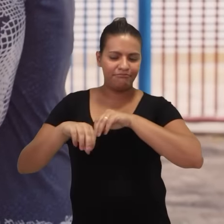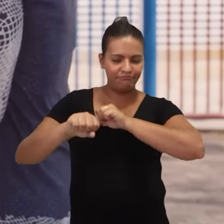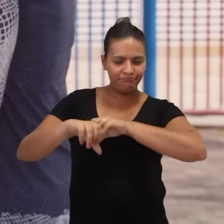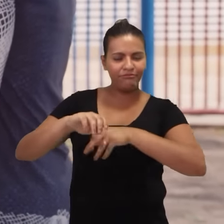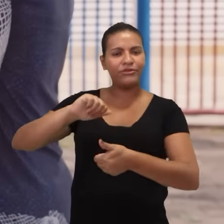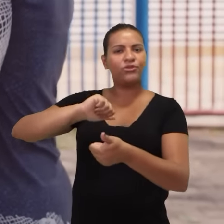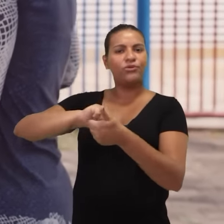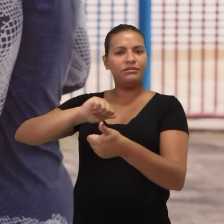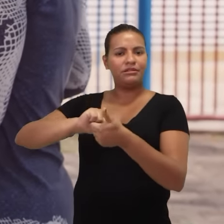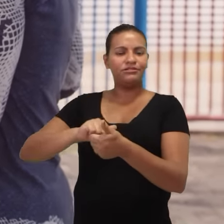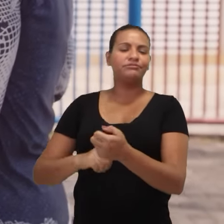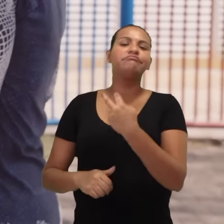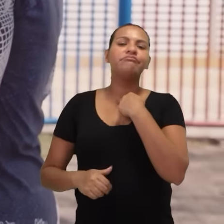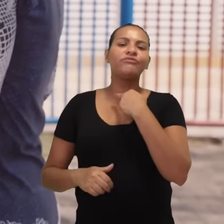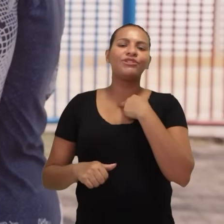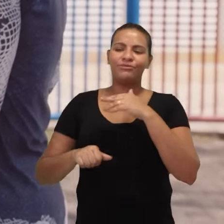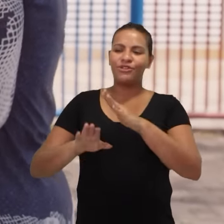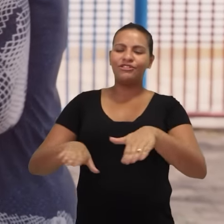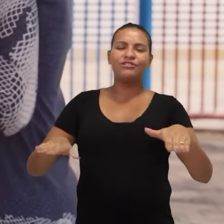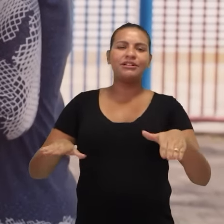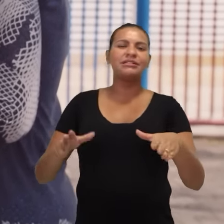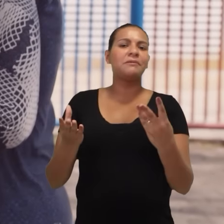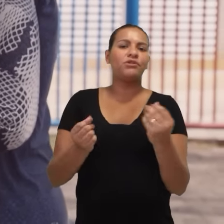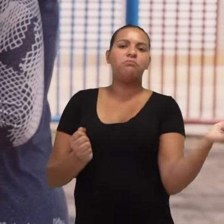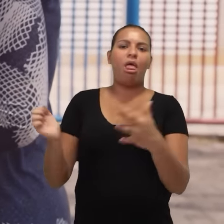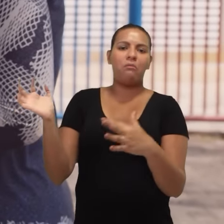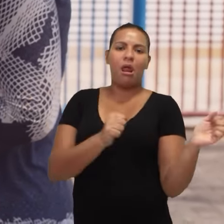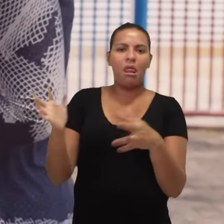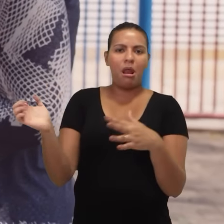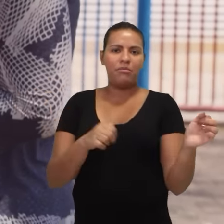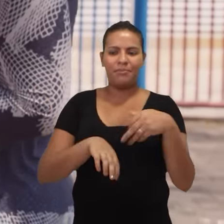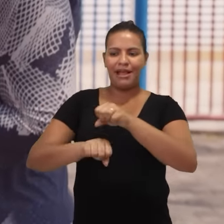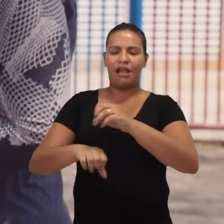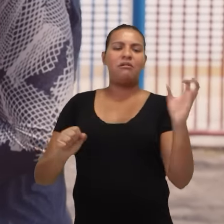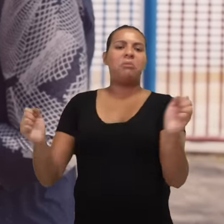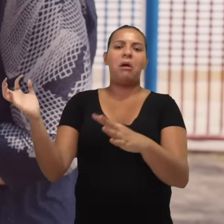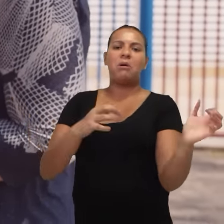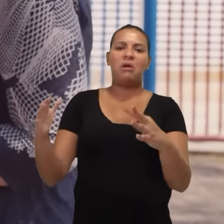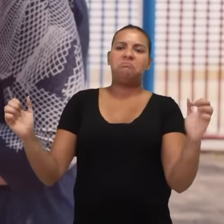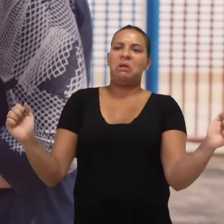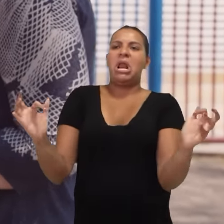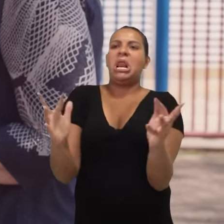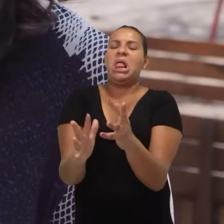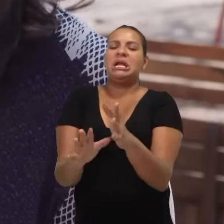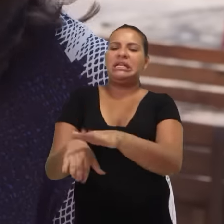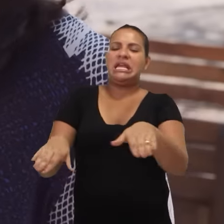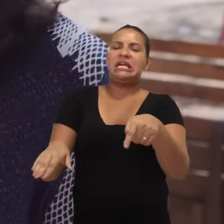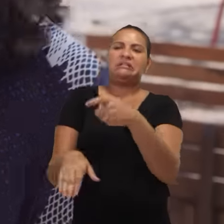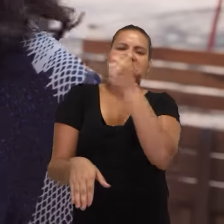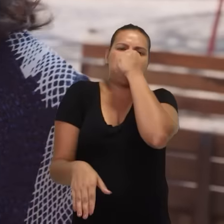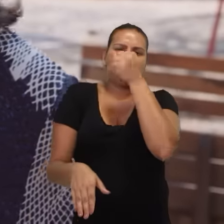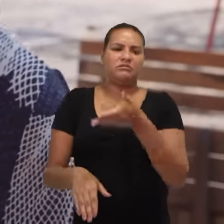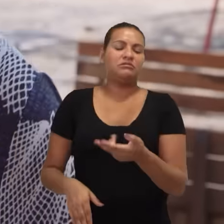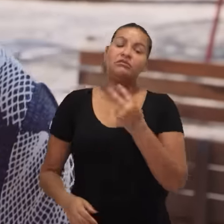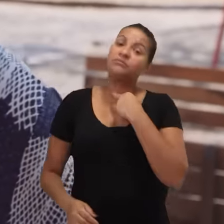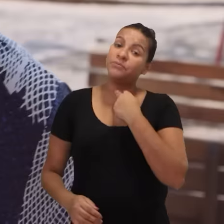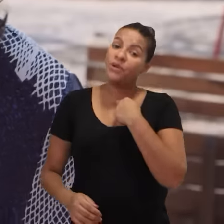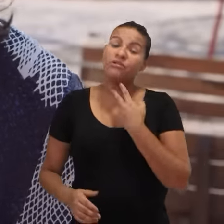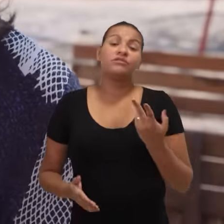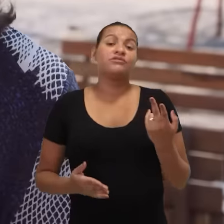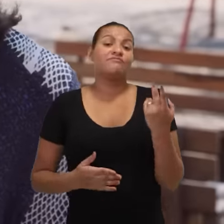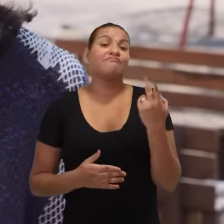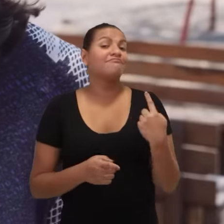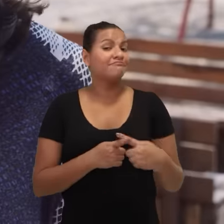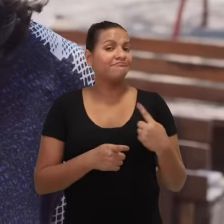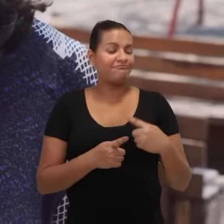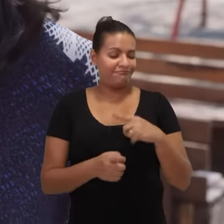você tem um padrão mínimo de qualidade para manter. E isso estava acontecendo muito, os professores já estavam desgastados, porque toda hora tinha uma criança, a